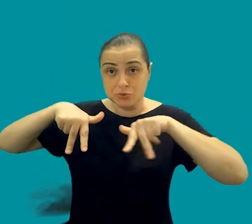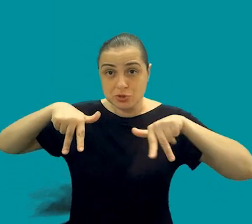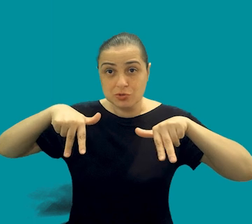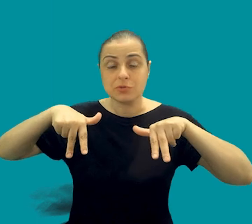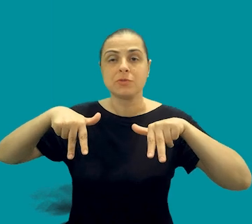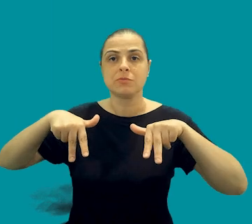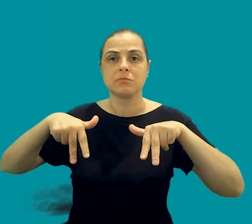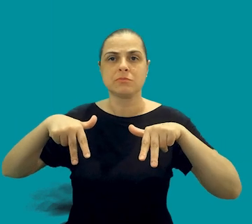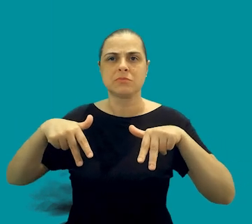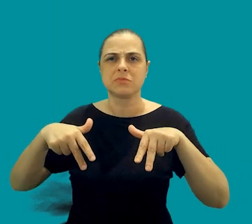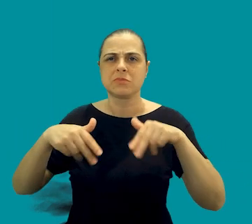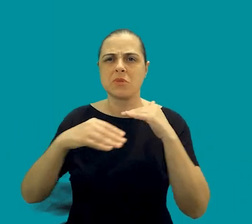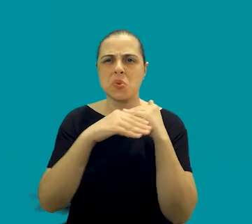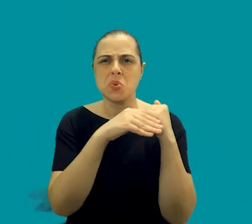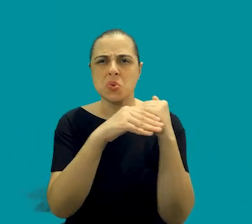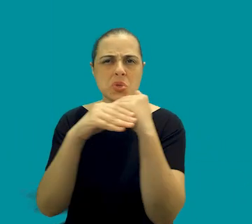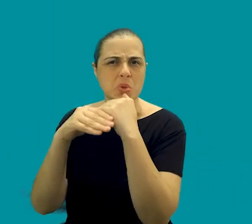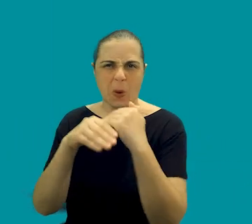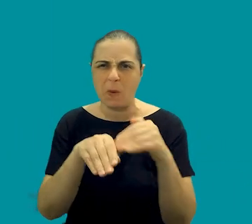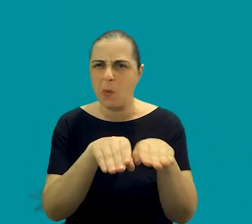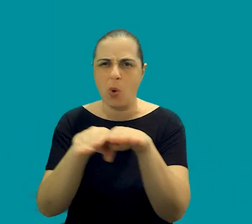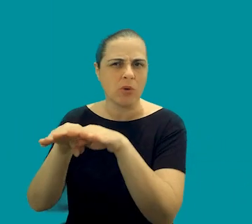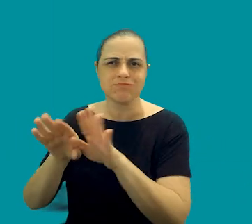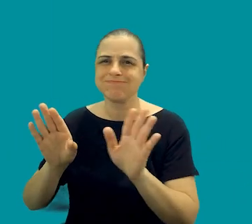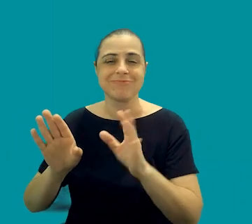fujo do inferno do igual.